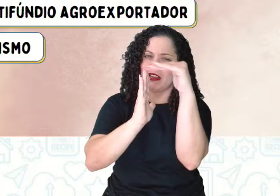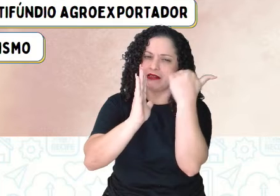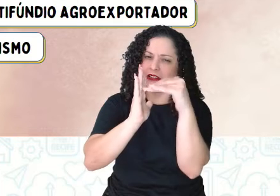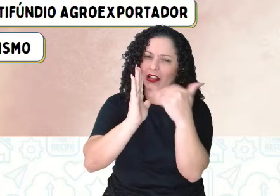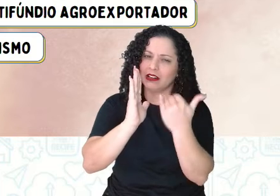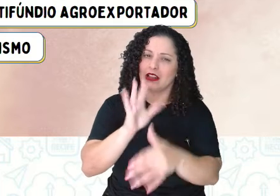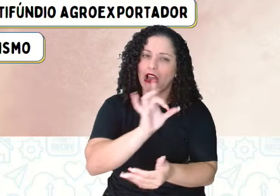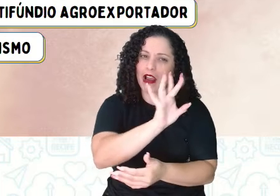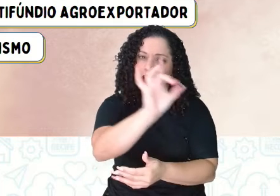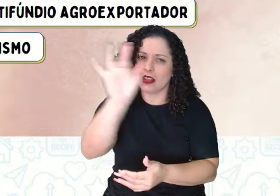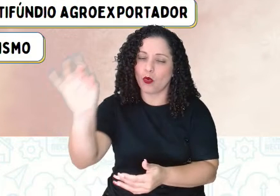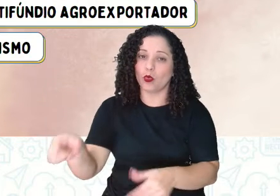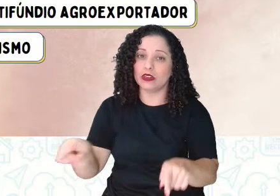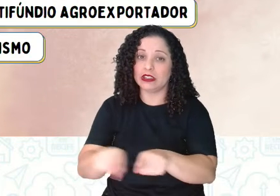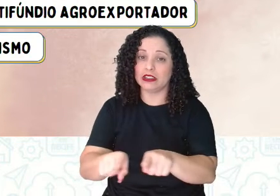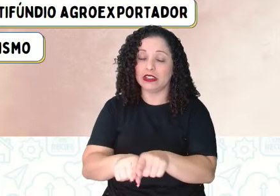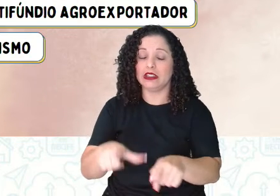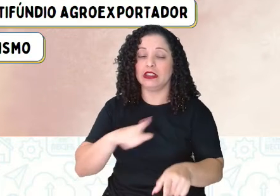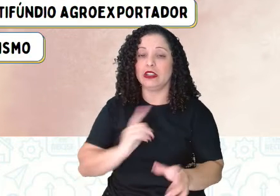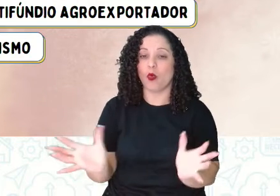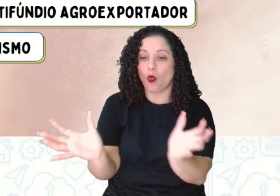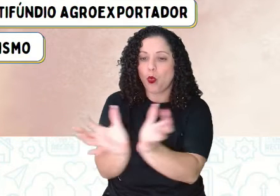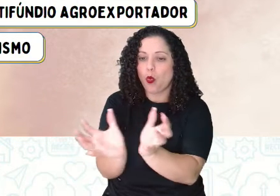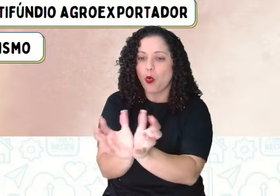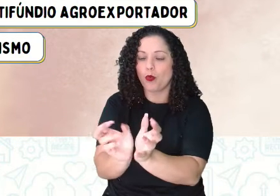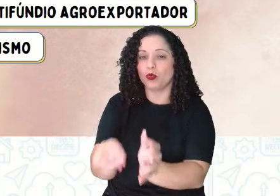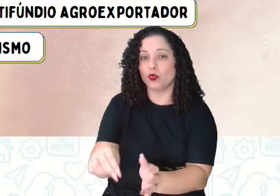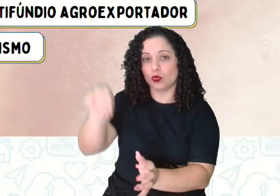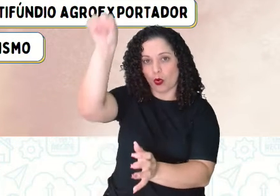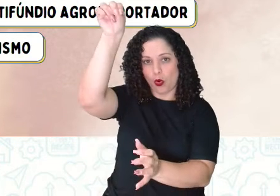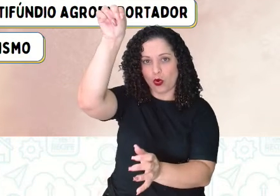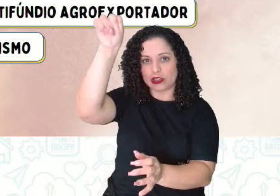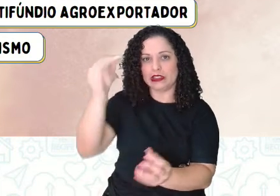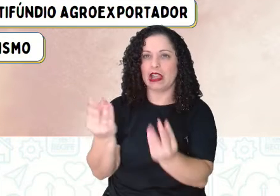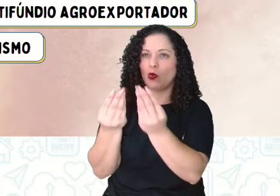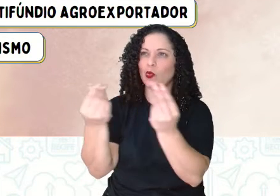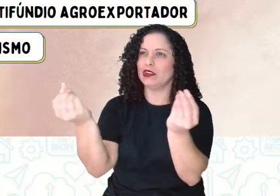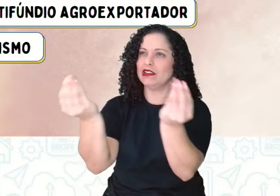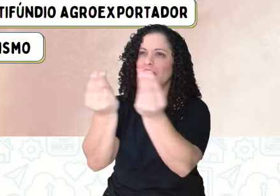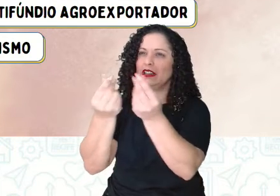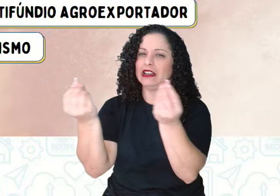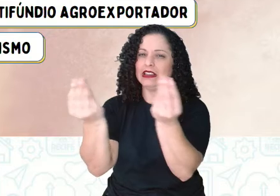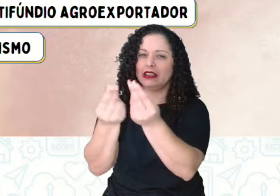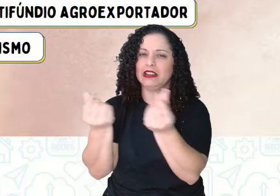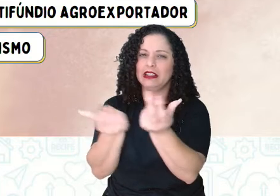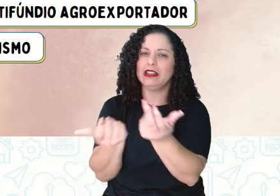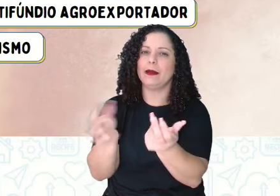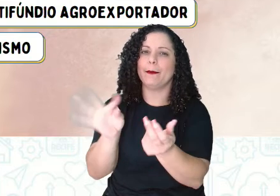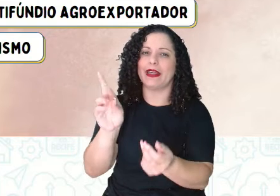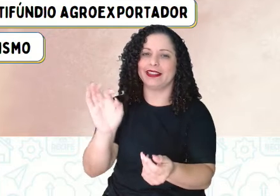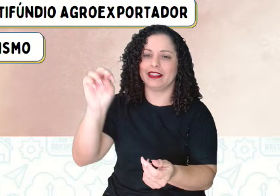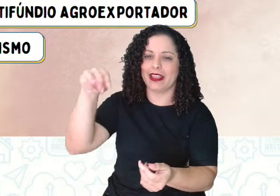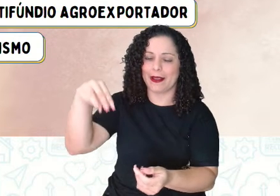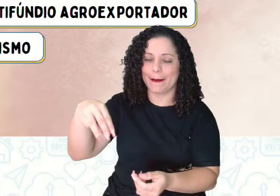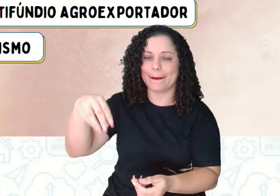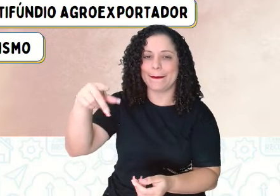as colônias do norte, que tinham um clima ali mais temperado, né? E era